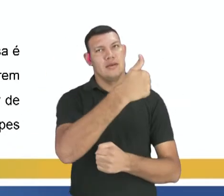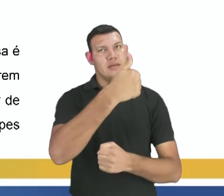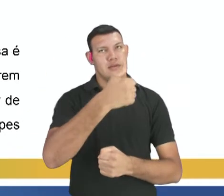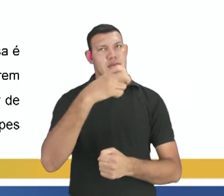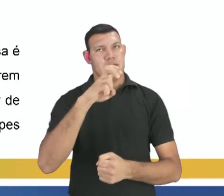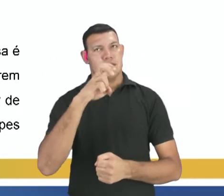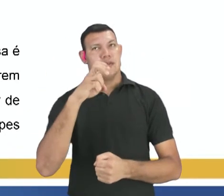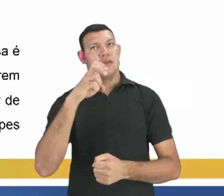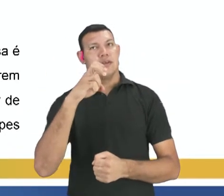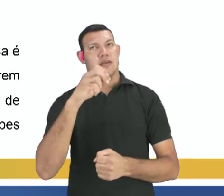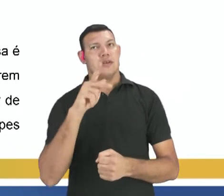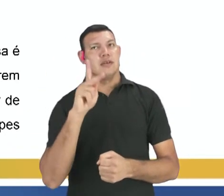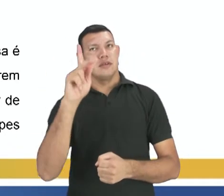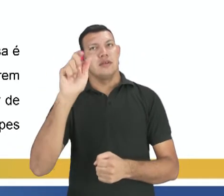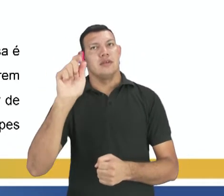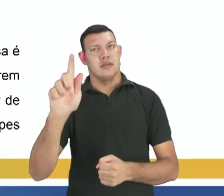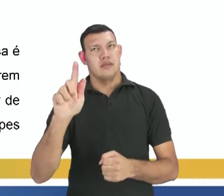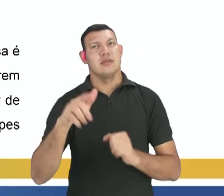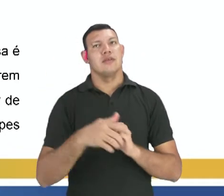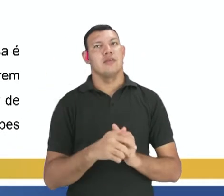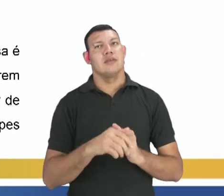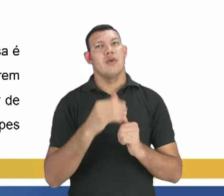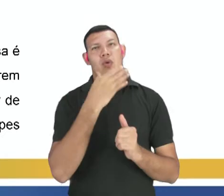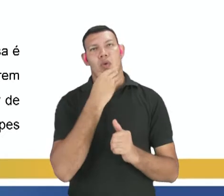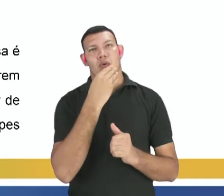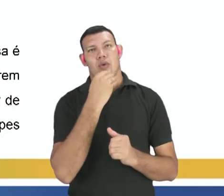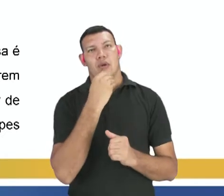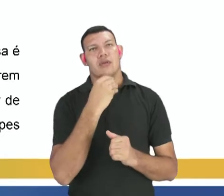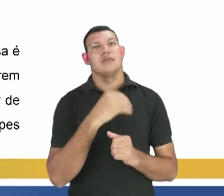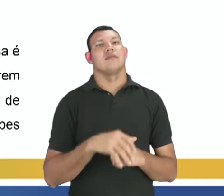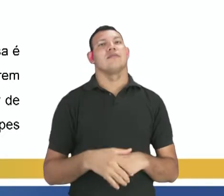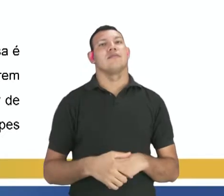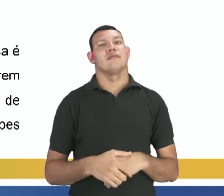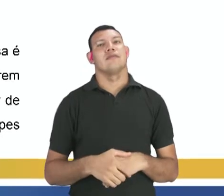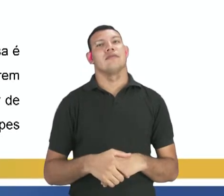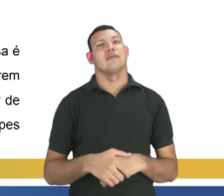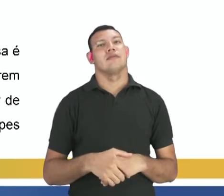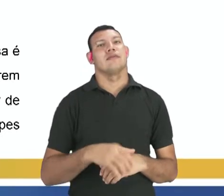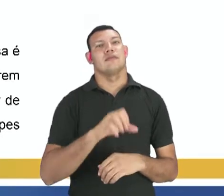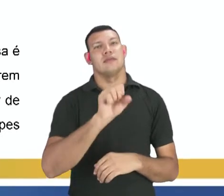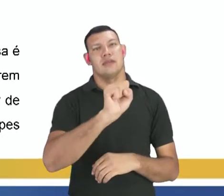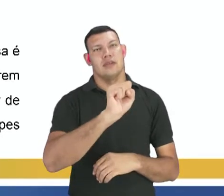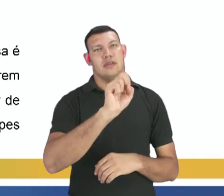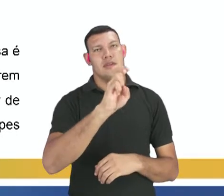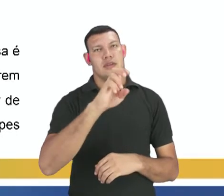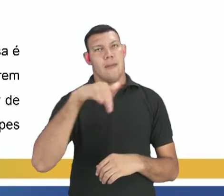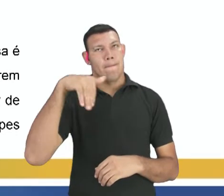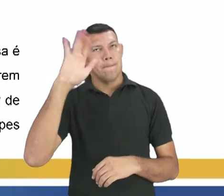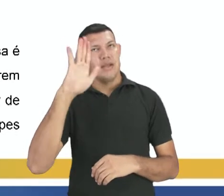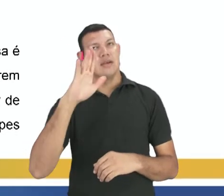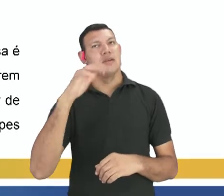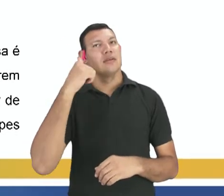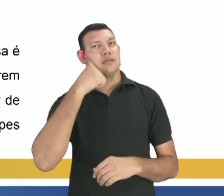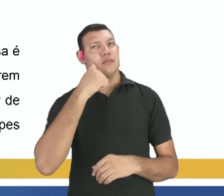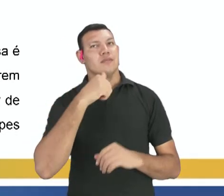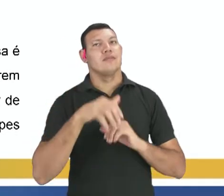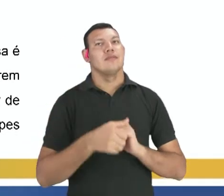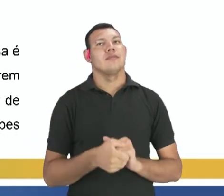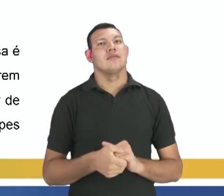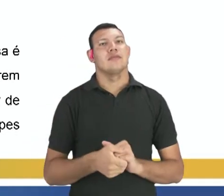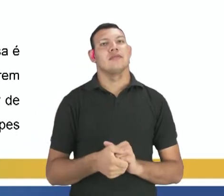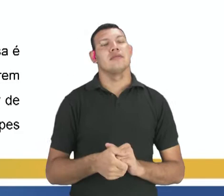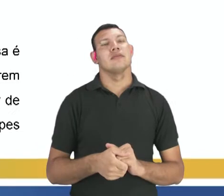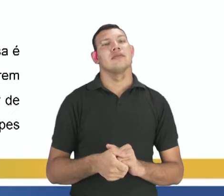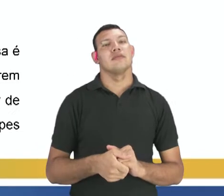perceber o quanto mais pesado o atleta, mais difícil será empurrá-lo para fora do círculo. Essa é a razão dos